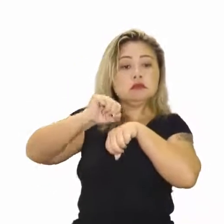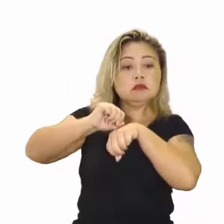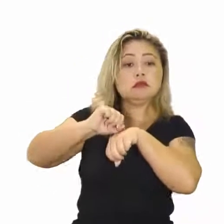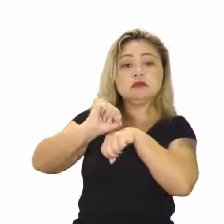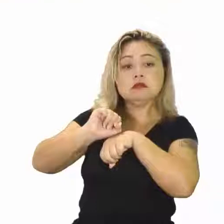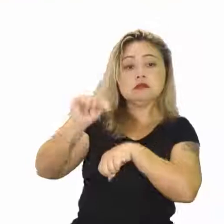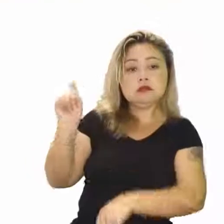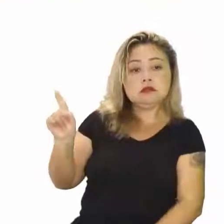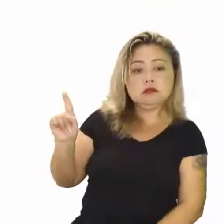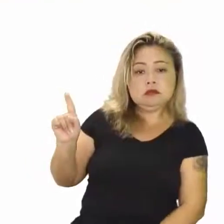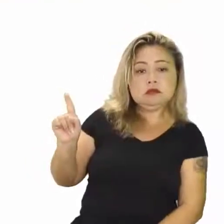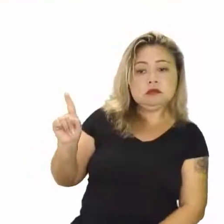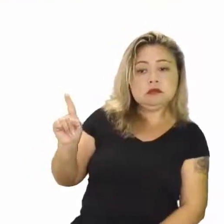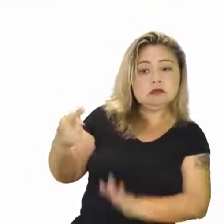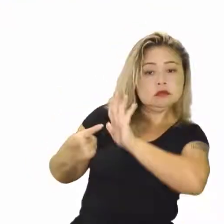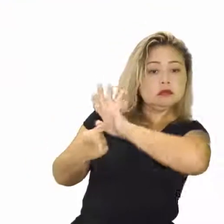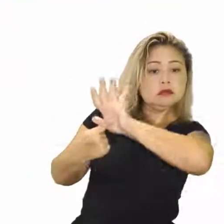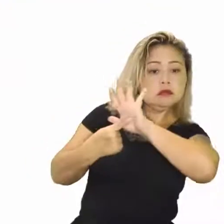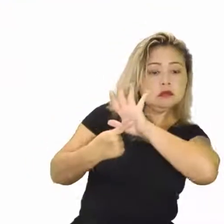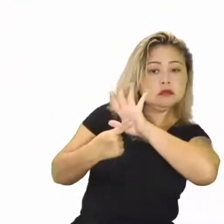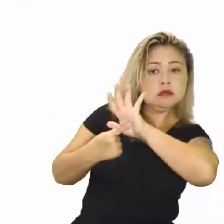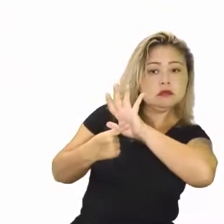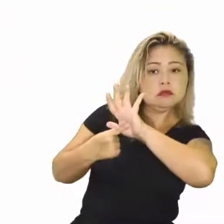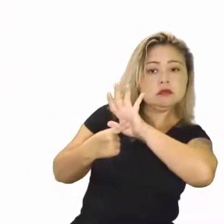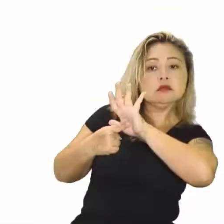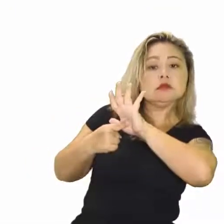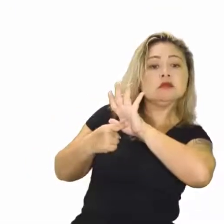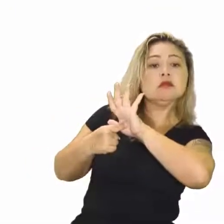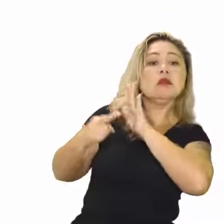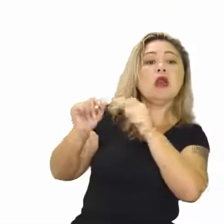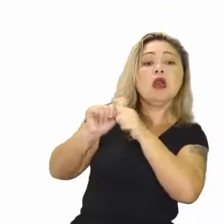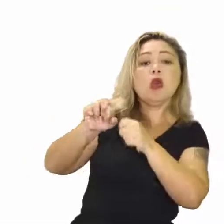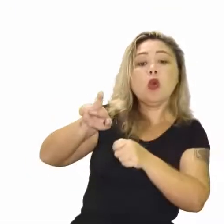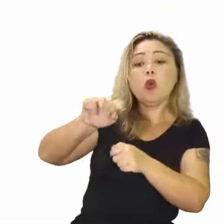eu mostrei para vocês nessa foto passada.